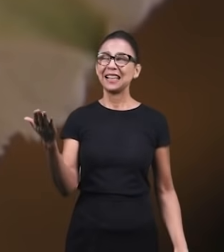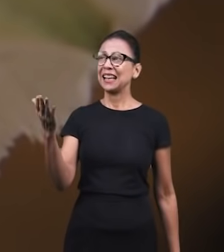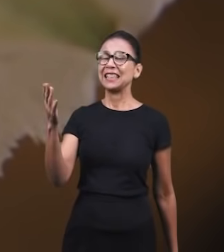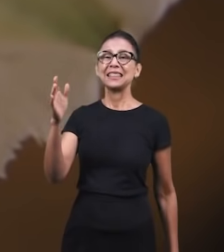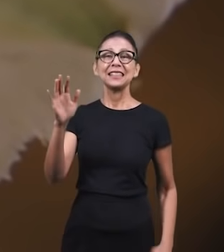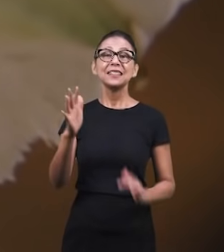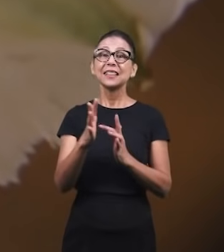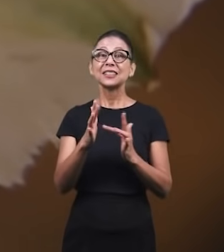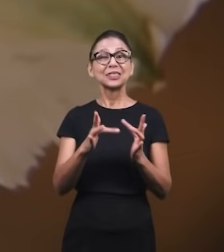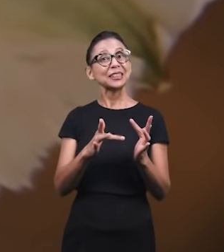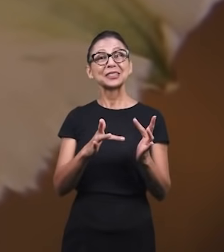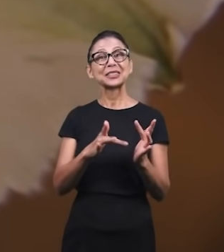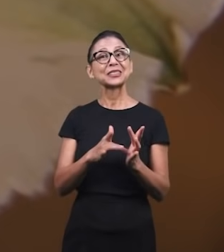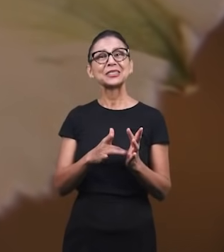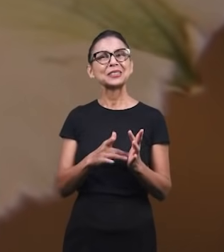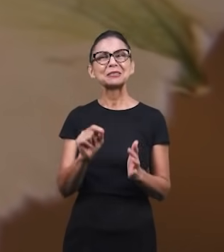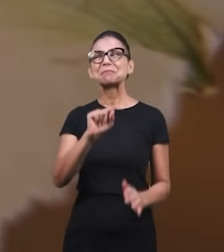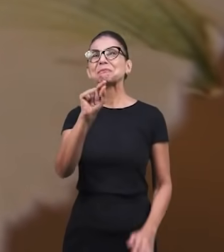Ele é Jesus,